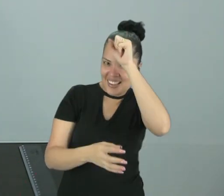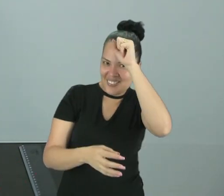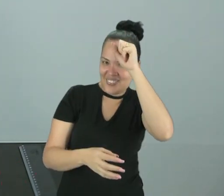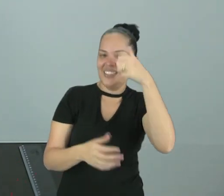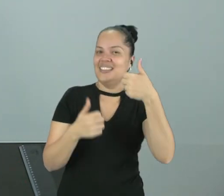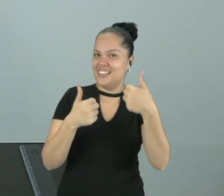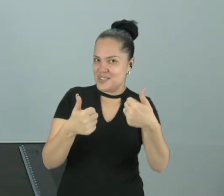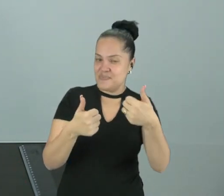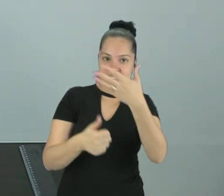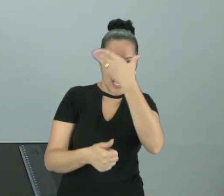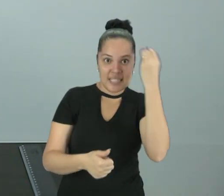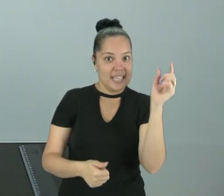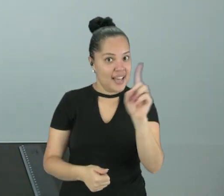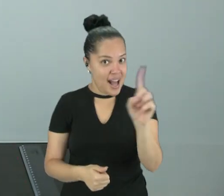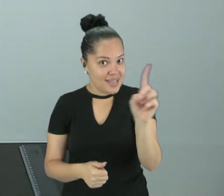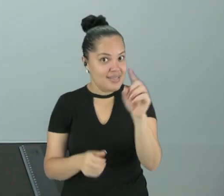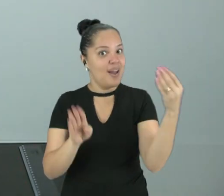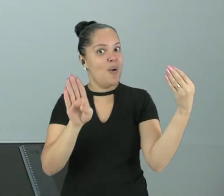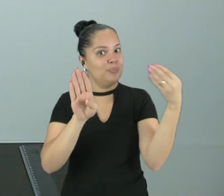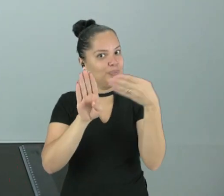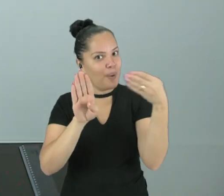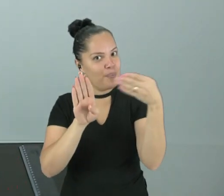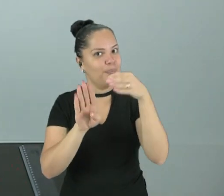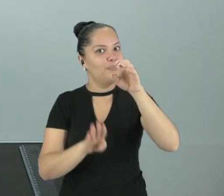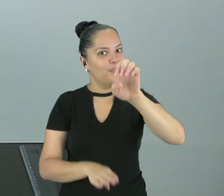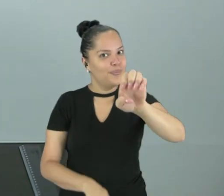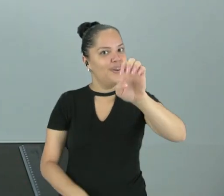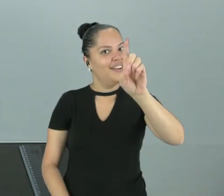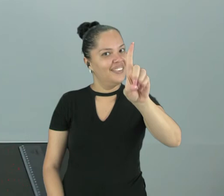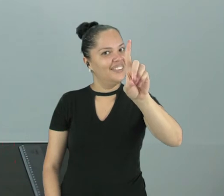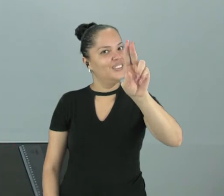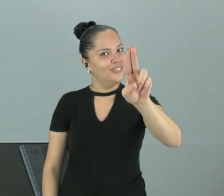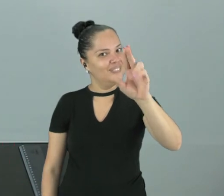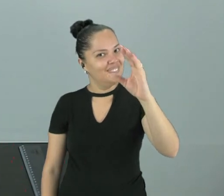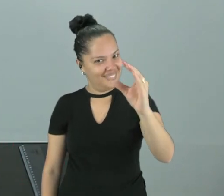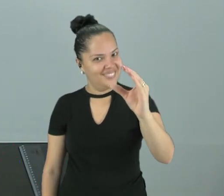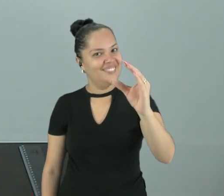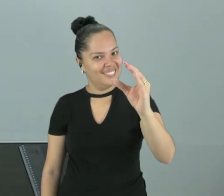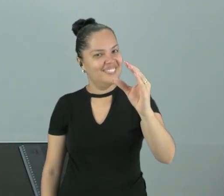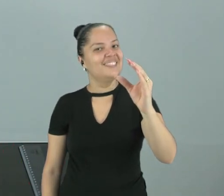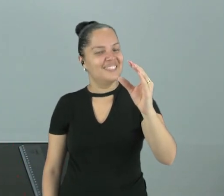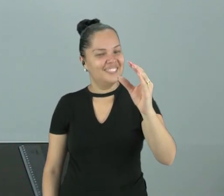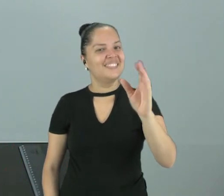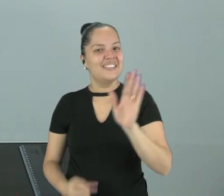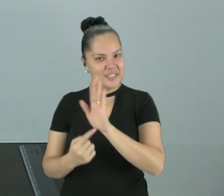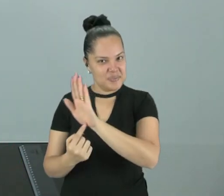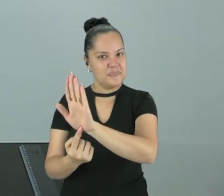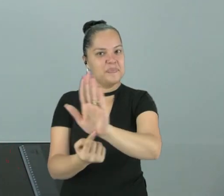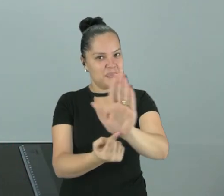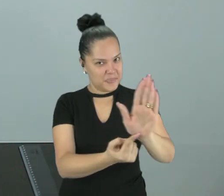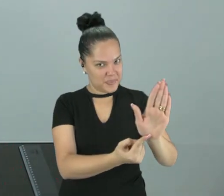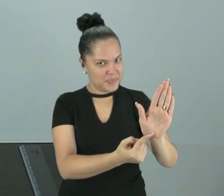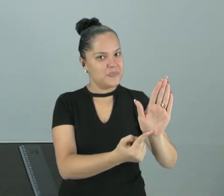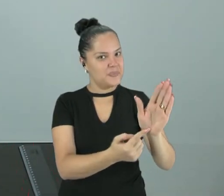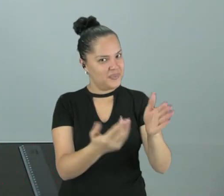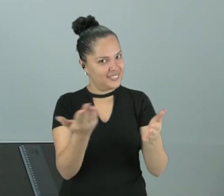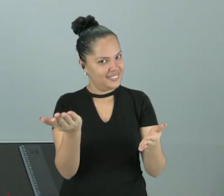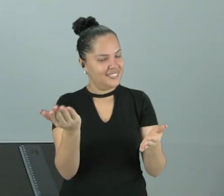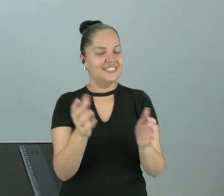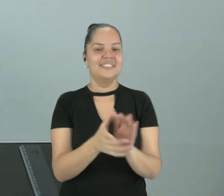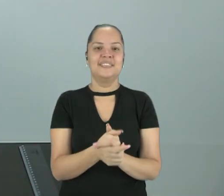não esqueça vá lá na nossa plataforma educa que aparece aí na telinha de vocês